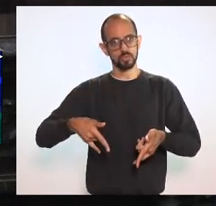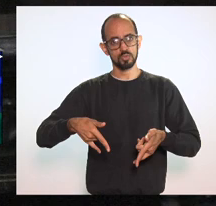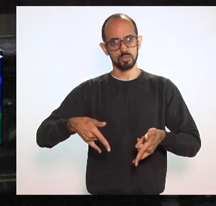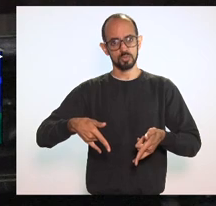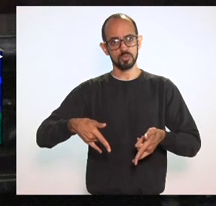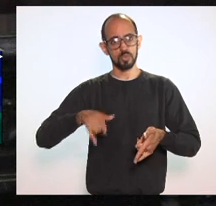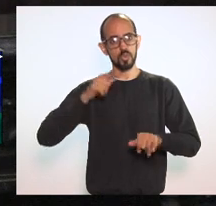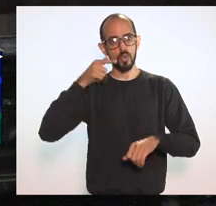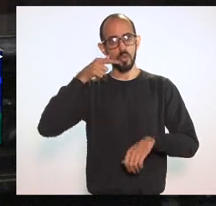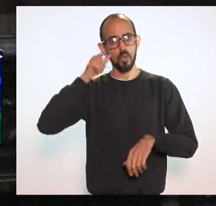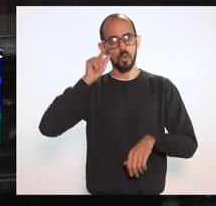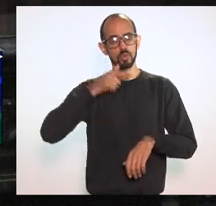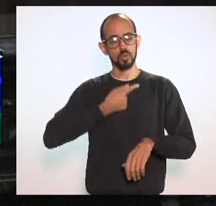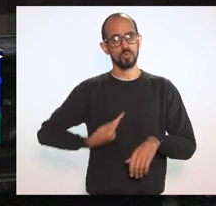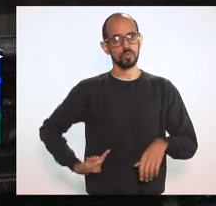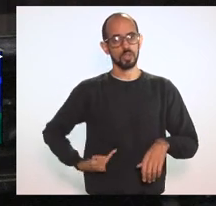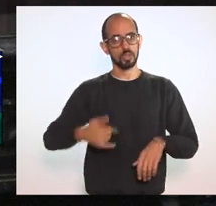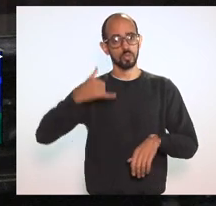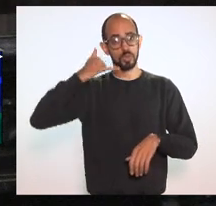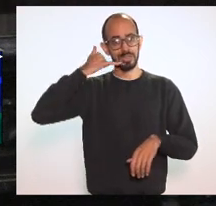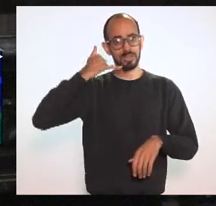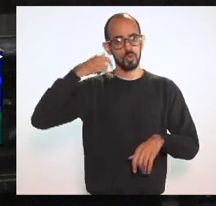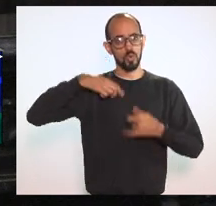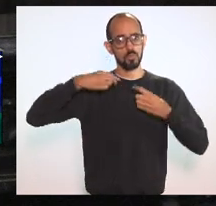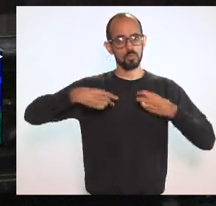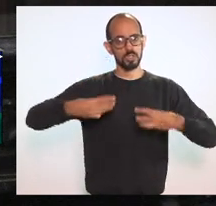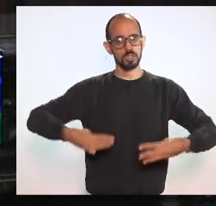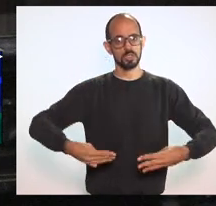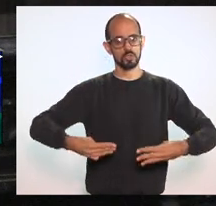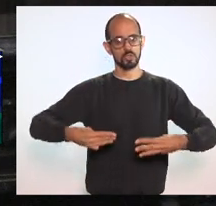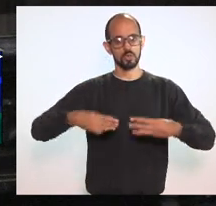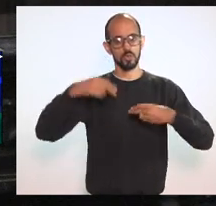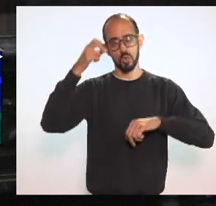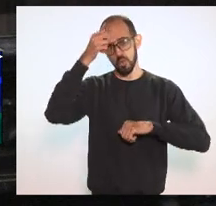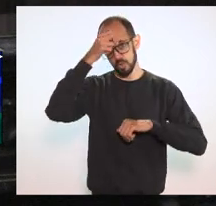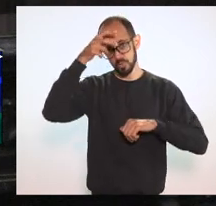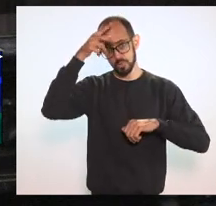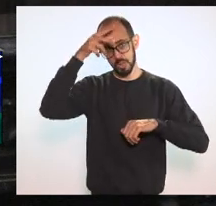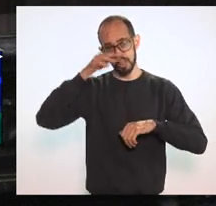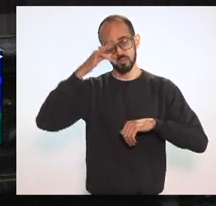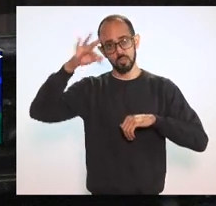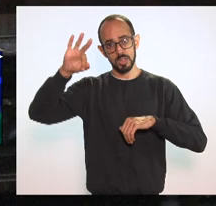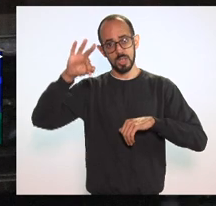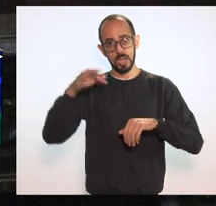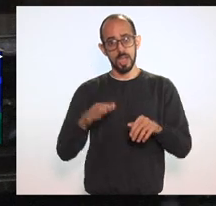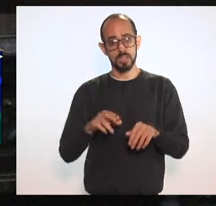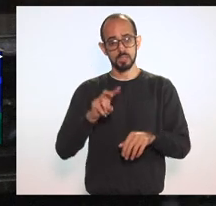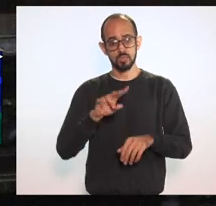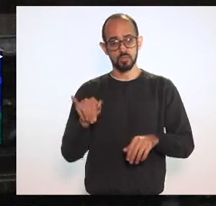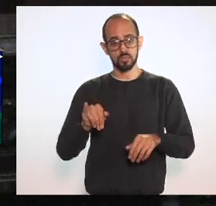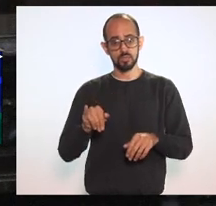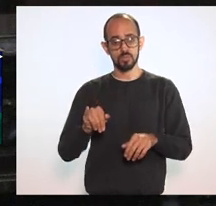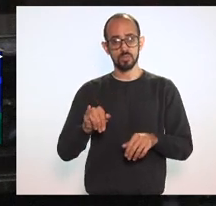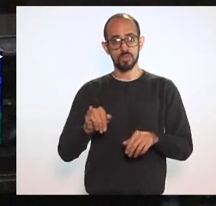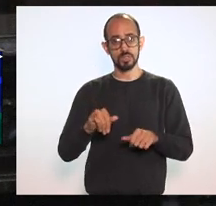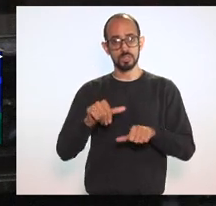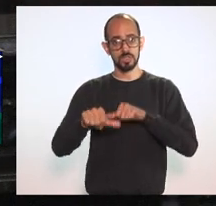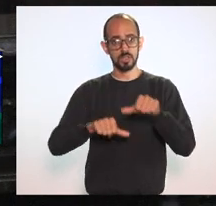governador falou de Castro ligou para o ministro hoje será divulgado hospitais federais já serão